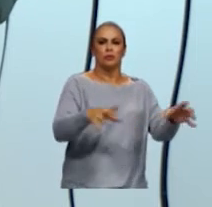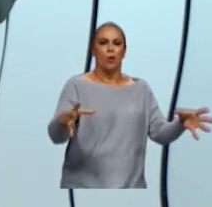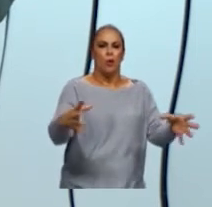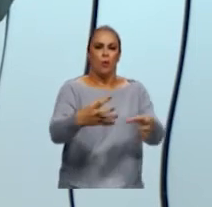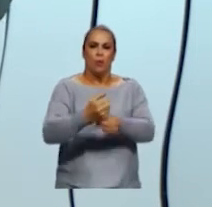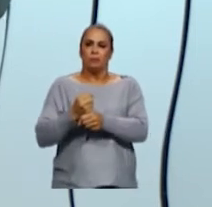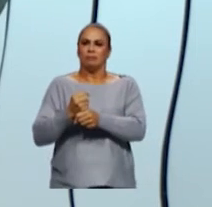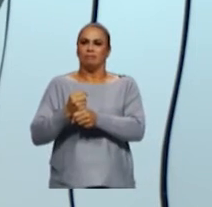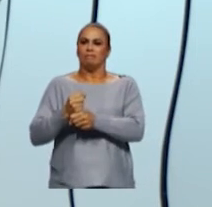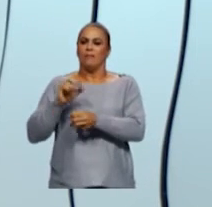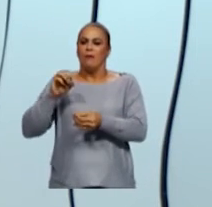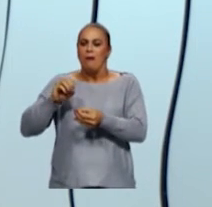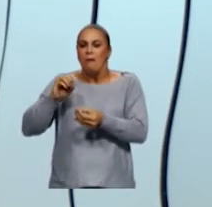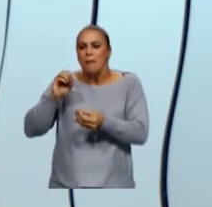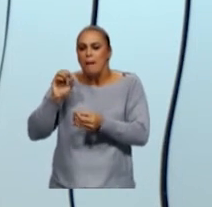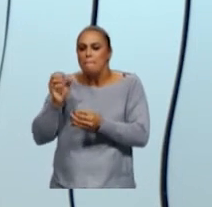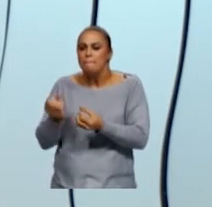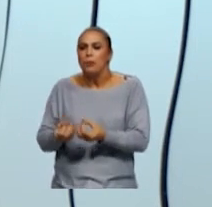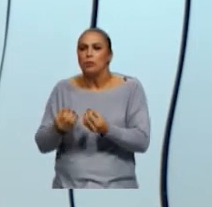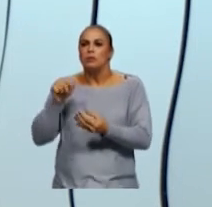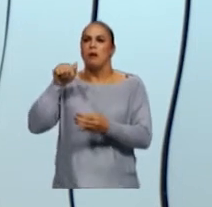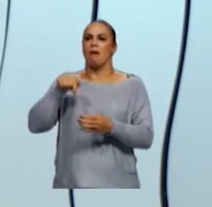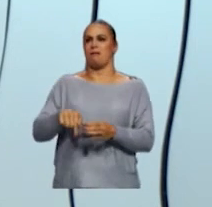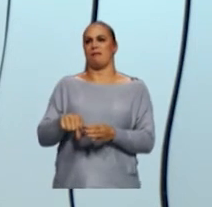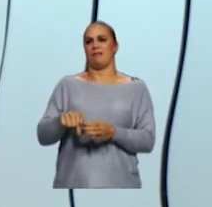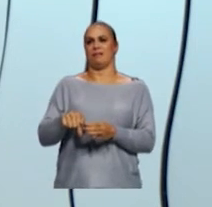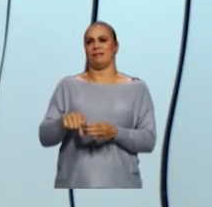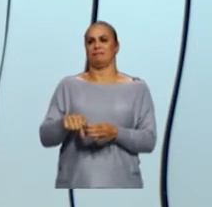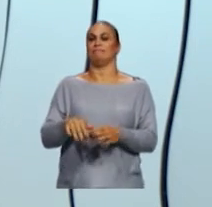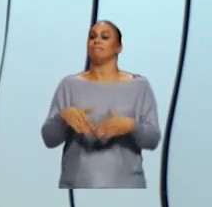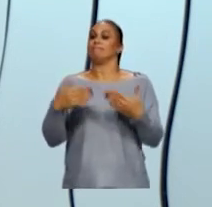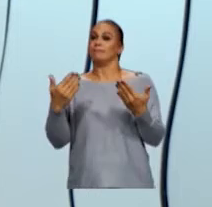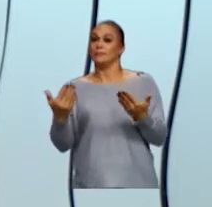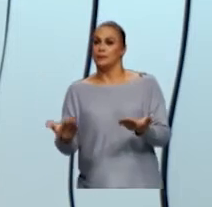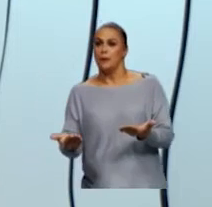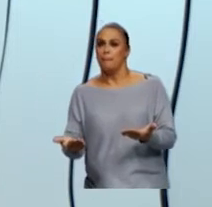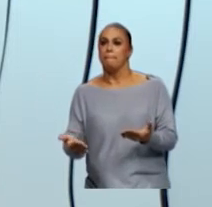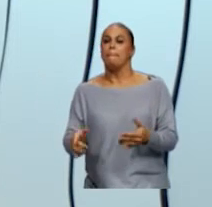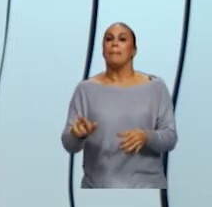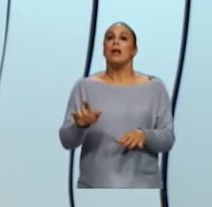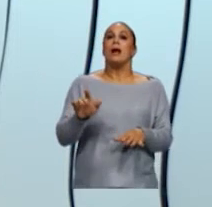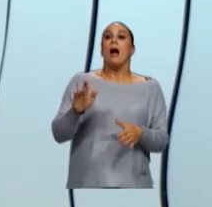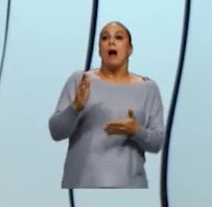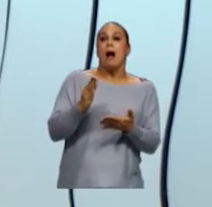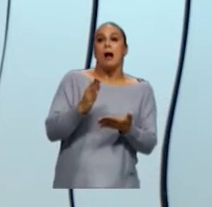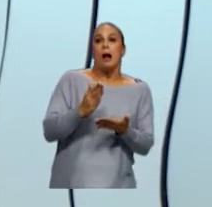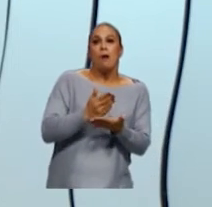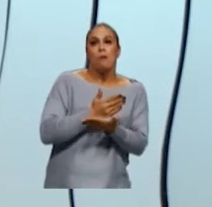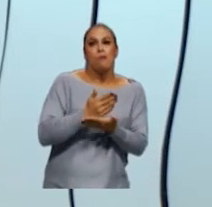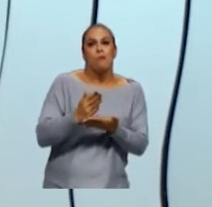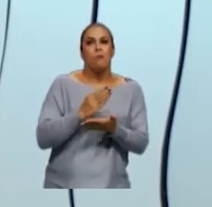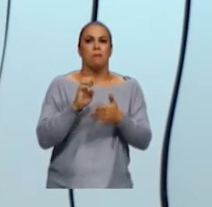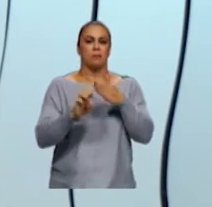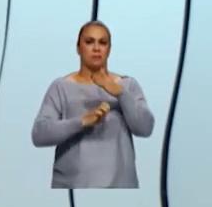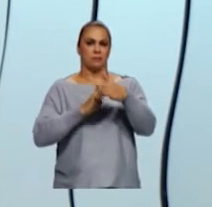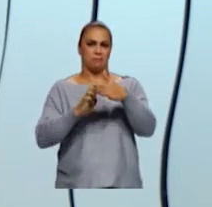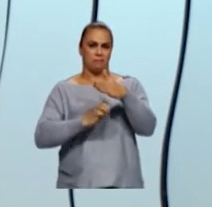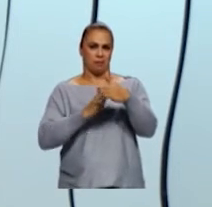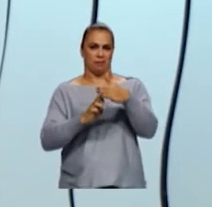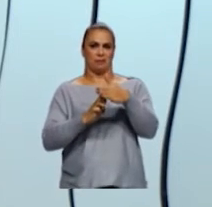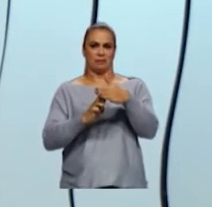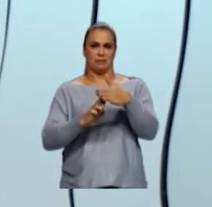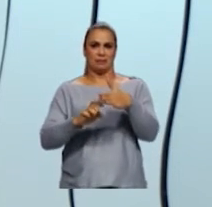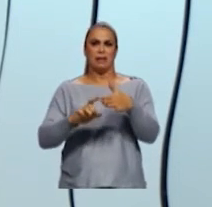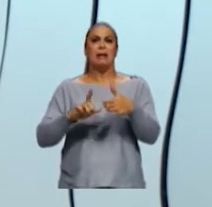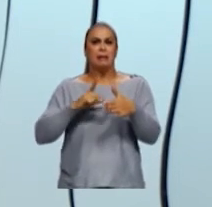perceber daqui a pouquinho que começam a conseguir sobreviver apenas aquelas empresas que têm um